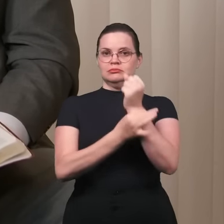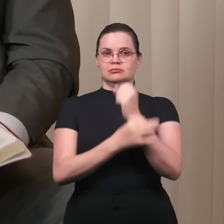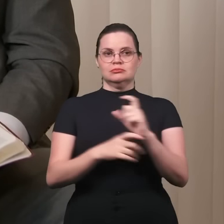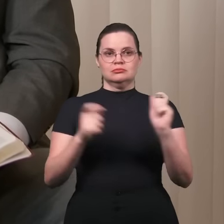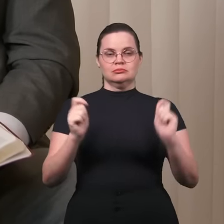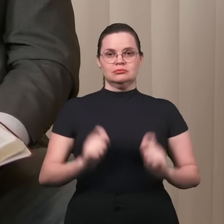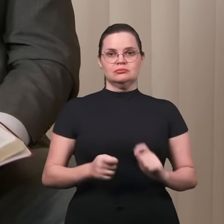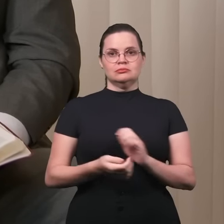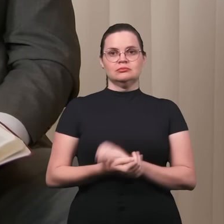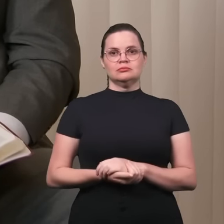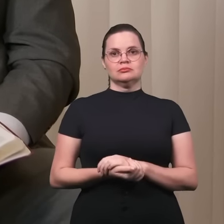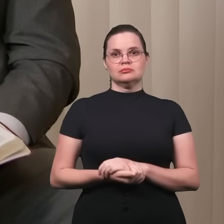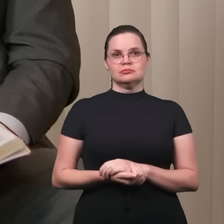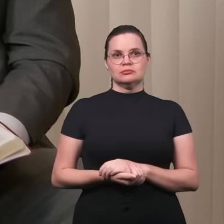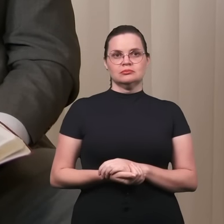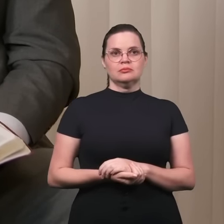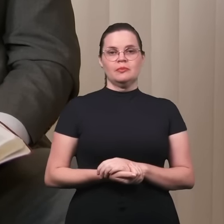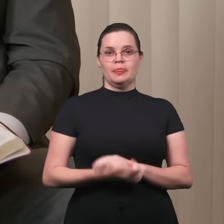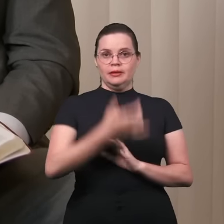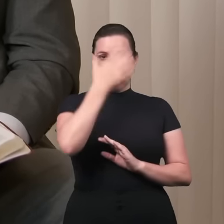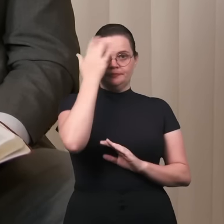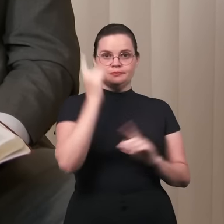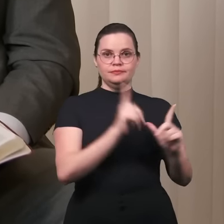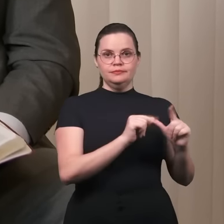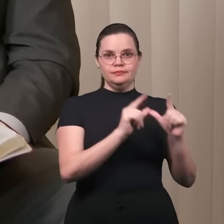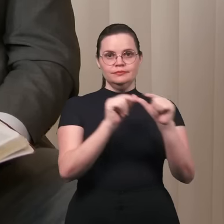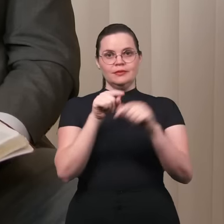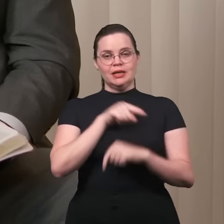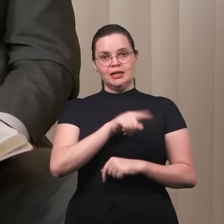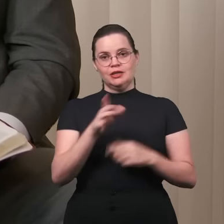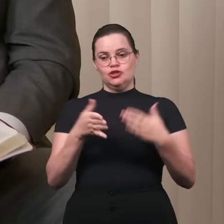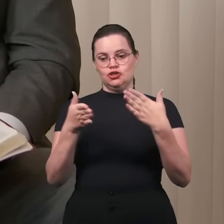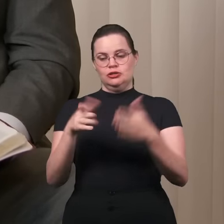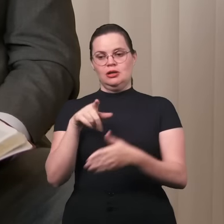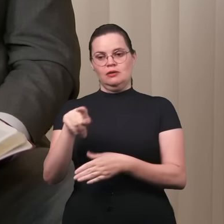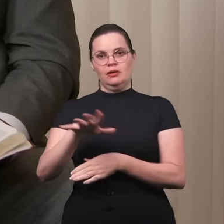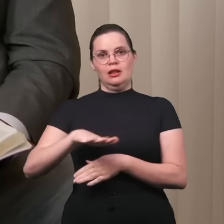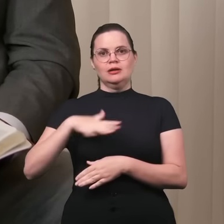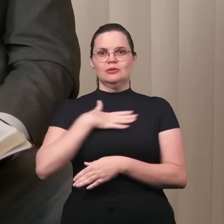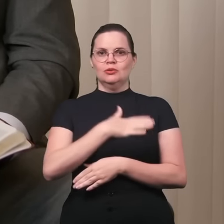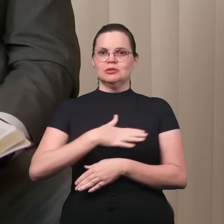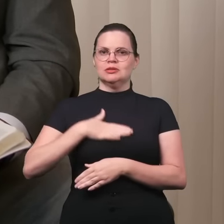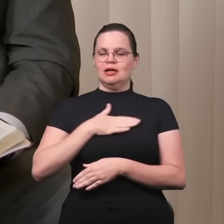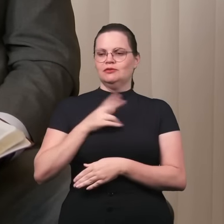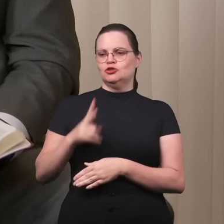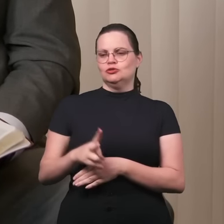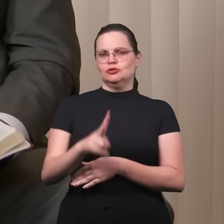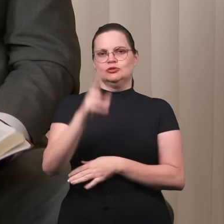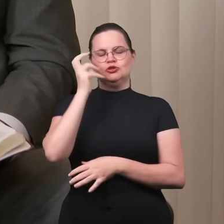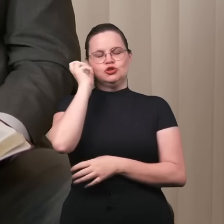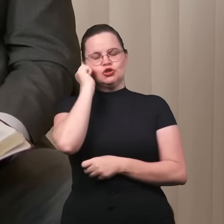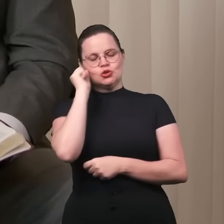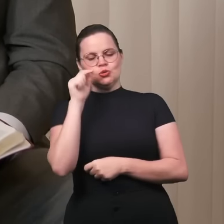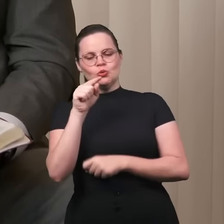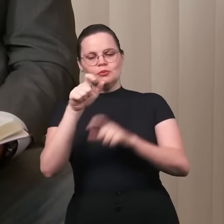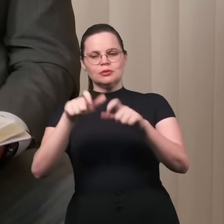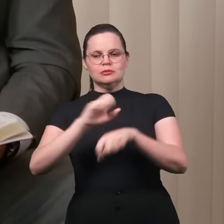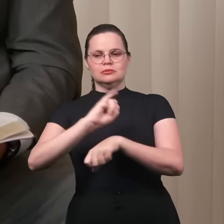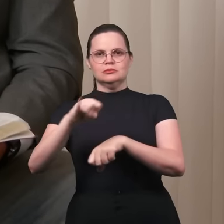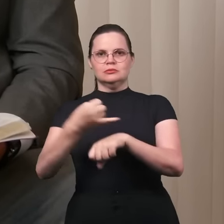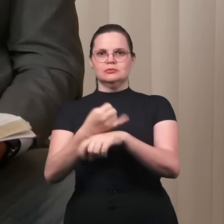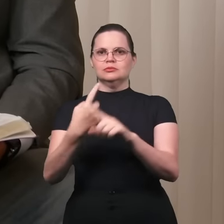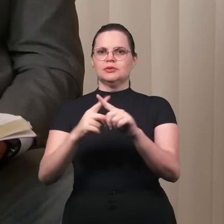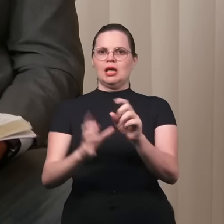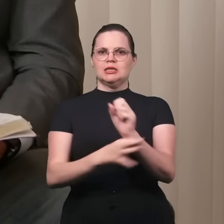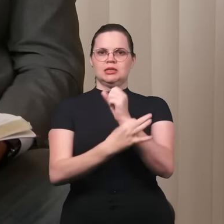cidade onde até os viajantes que passavam por ali, eles gostariam de pernoitar, né, em Jerusalém,